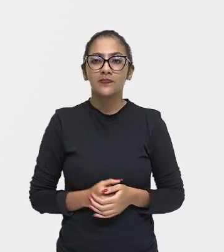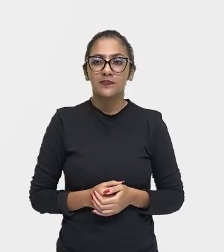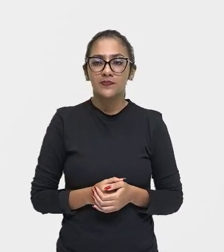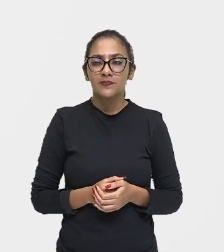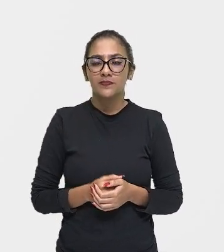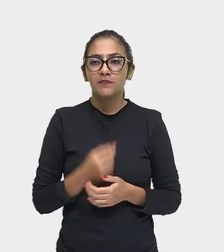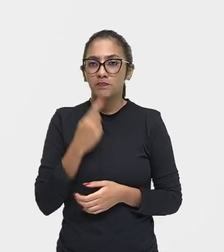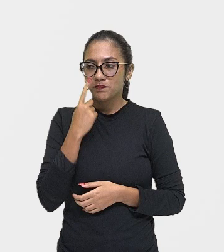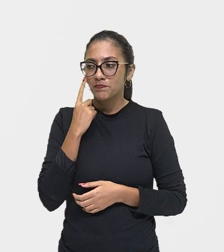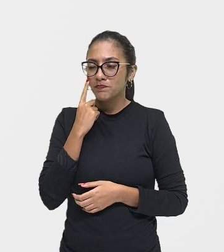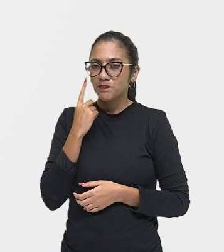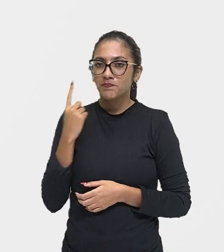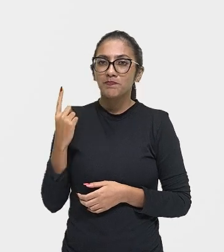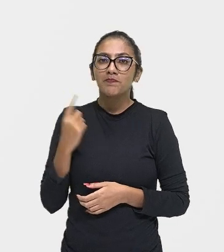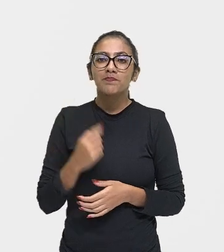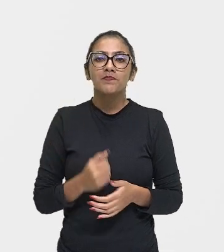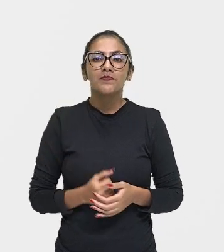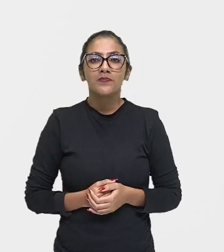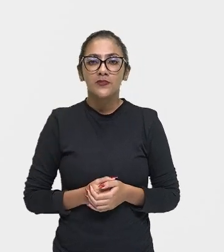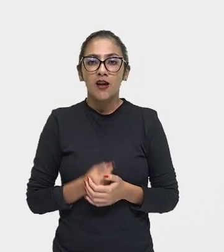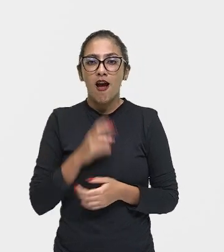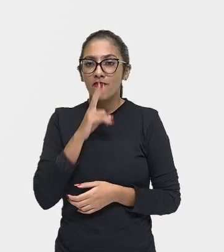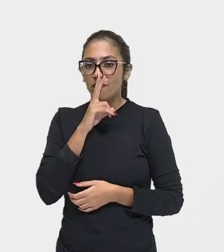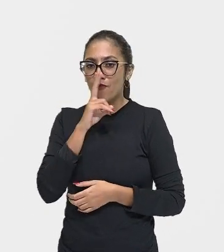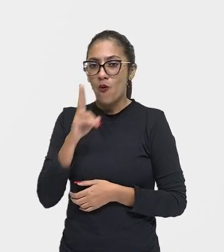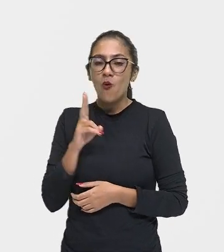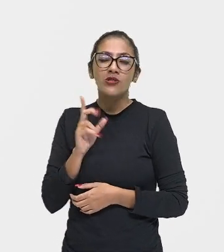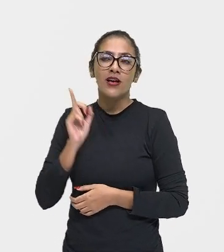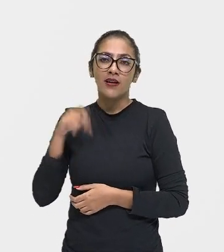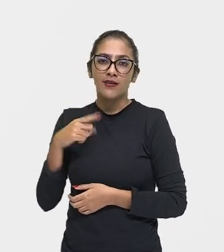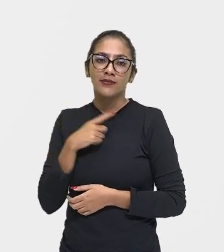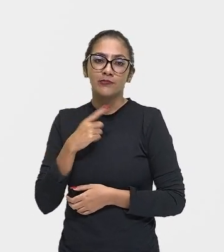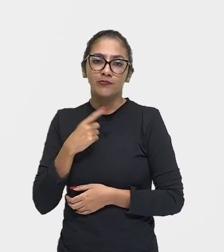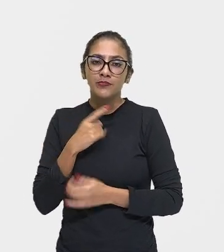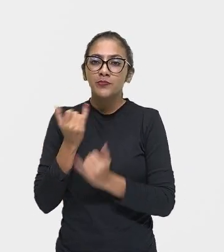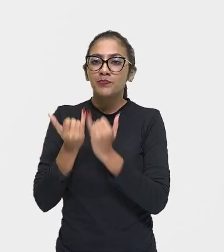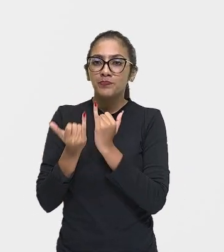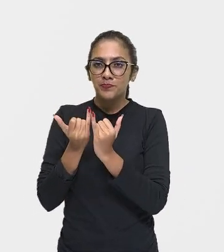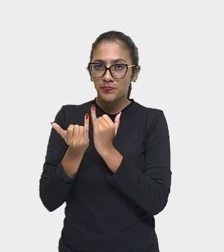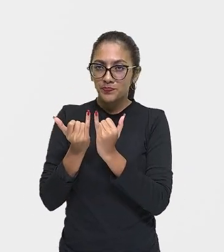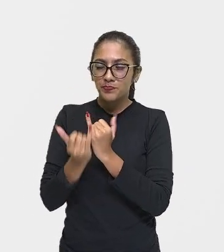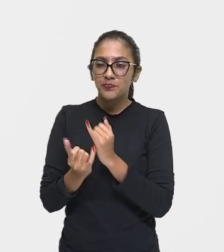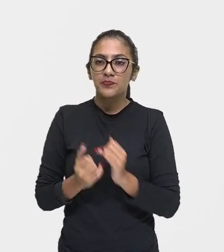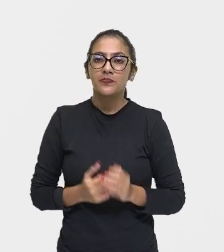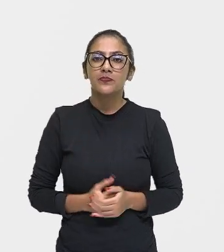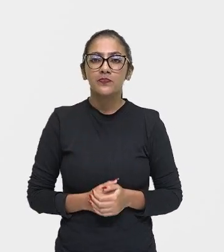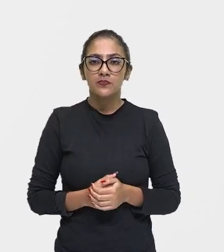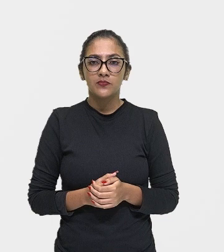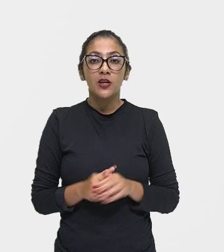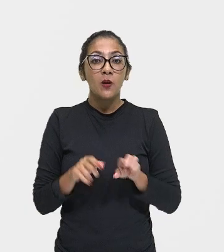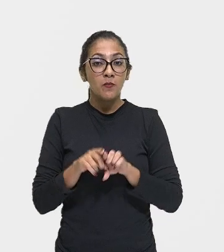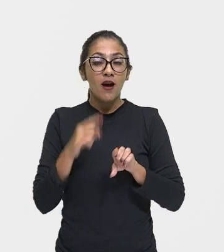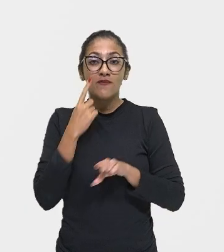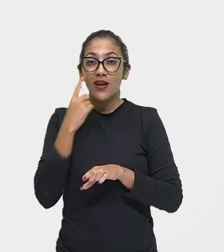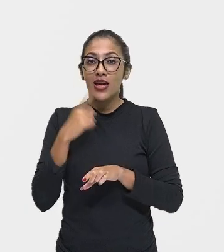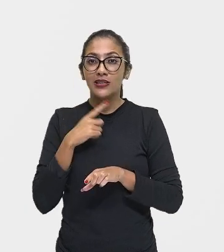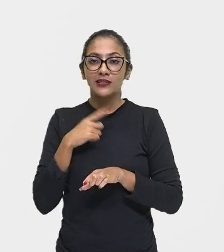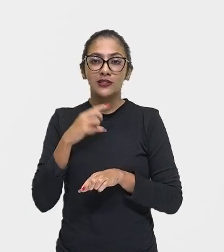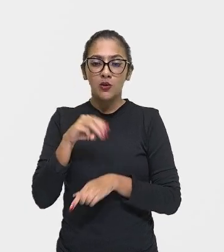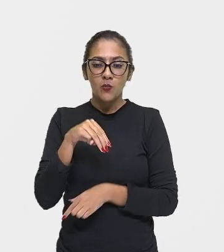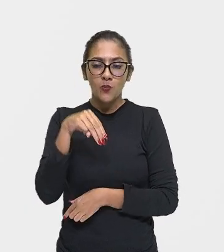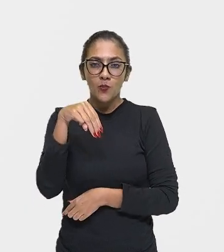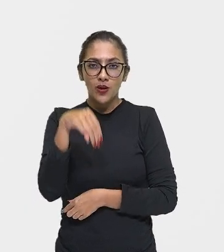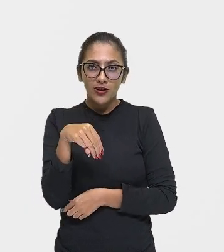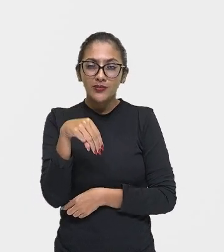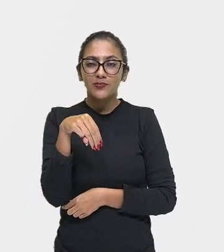que a força resultante, ela é diretamente proporcional. Mas eu tenho uma massa, e essa